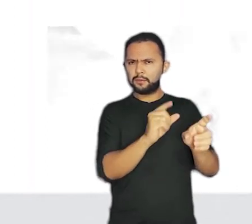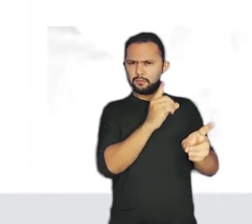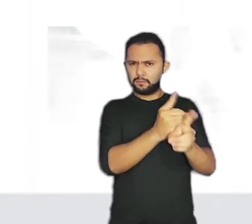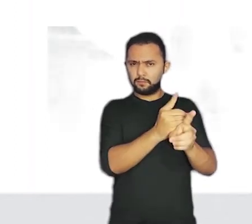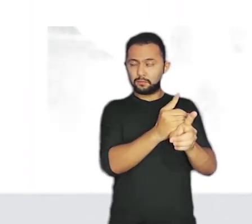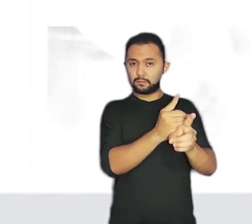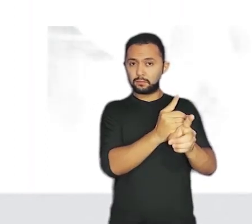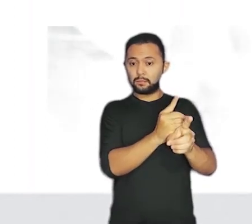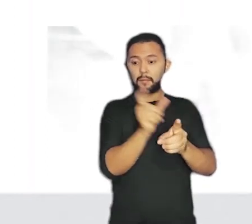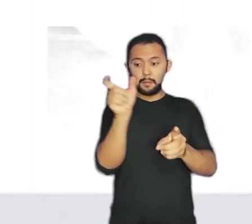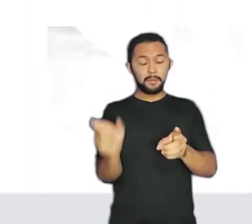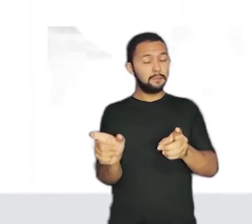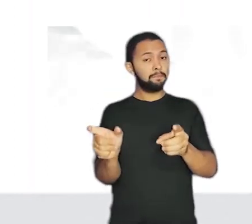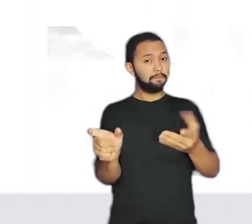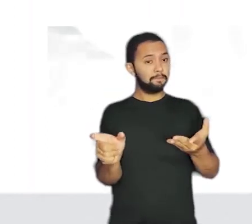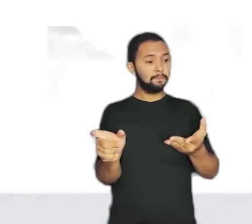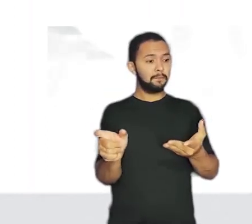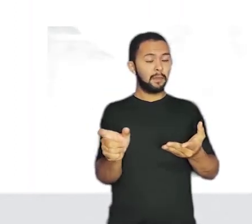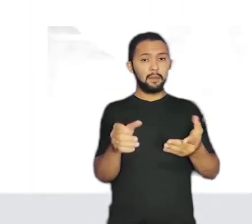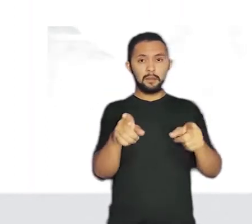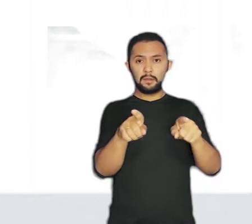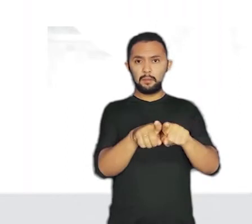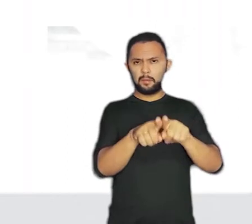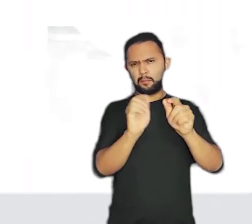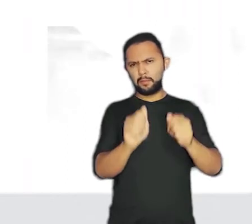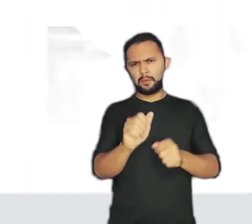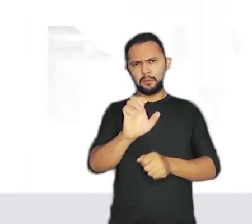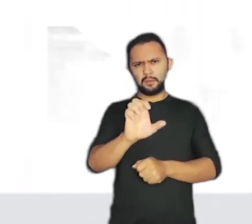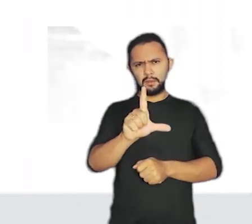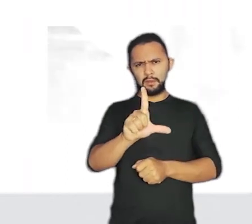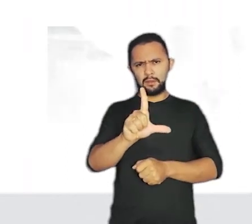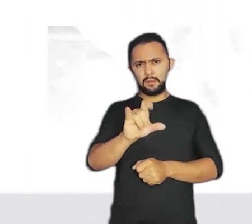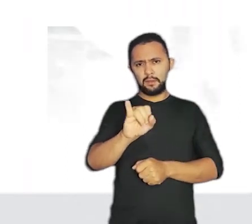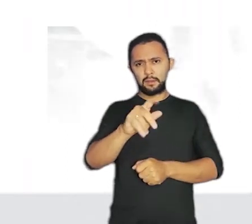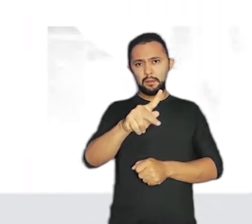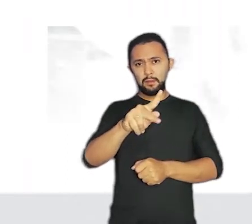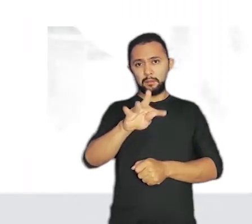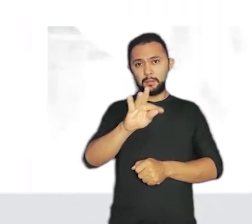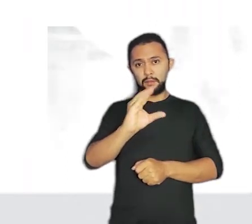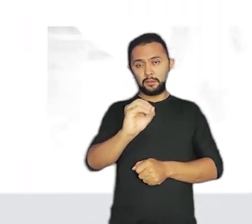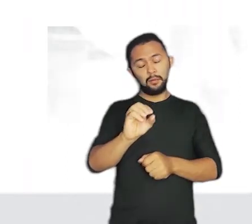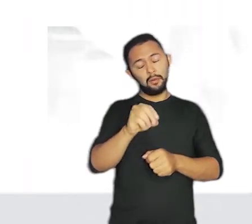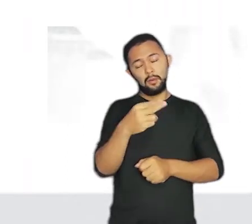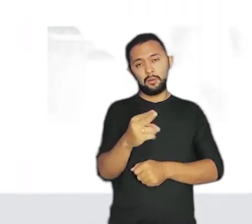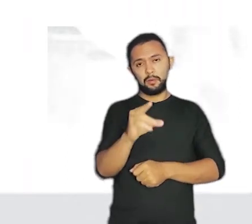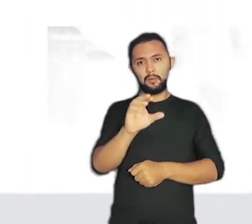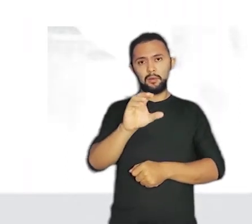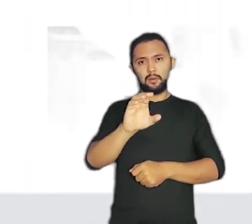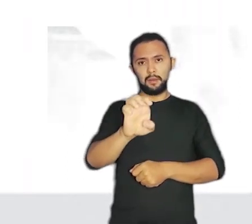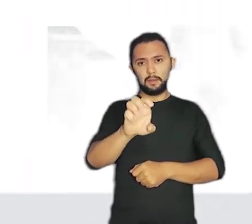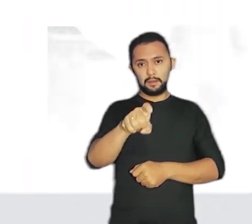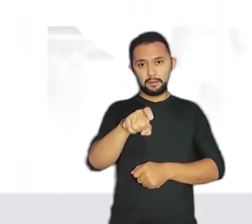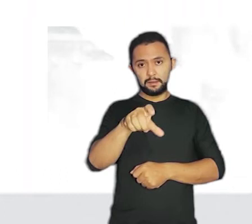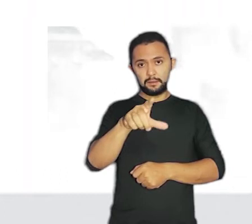objeto, tá bom? Então também ele vai ser chamado de elíptico, de implícito ou subentendido.